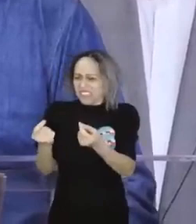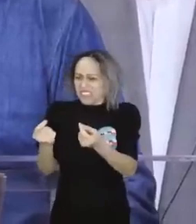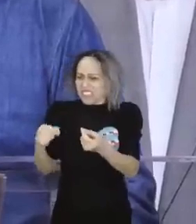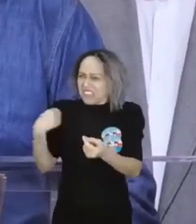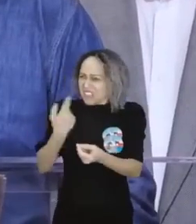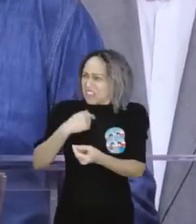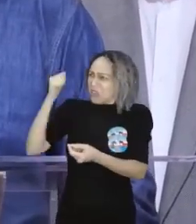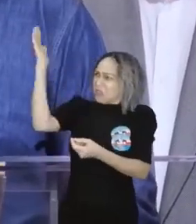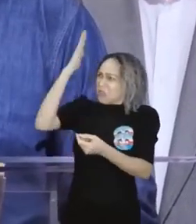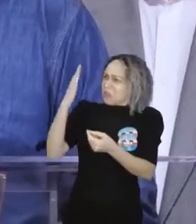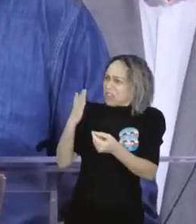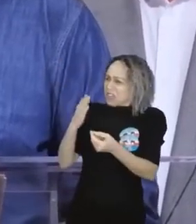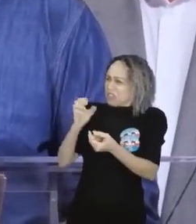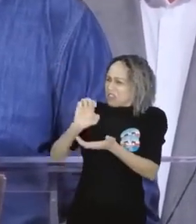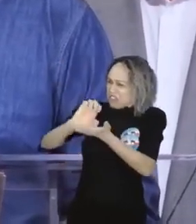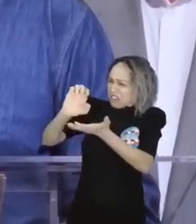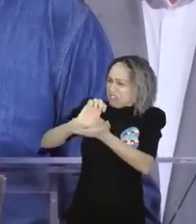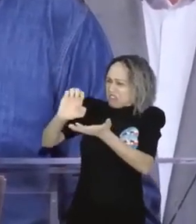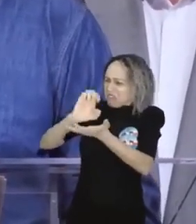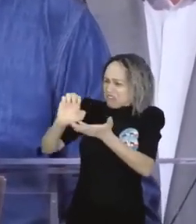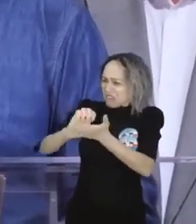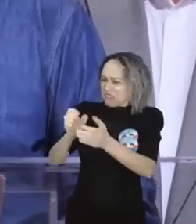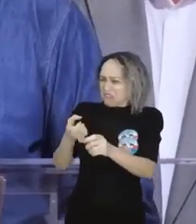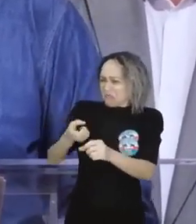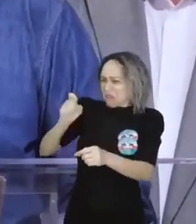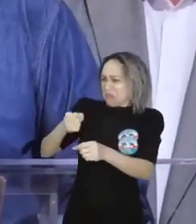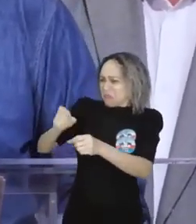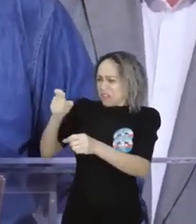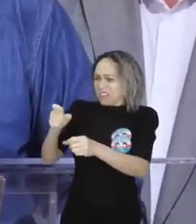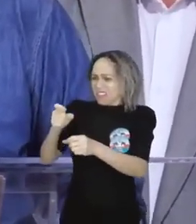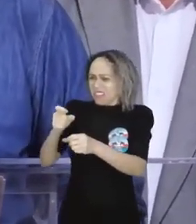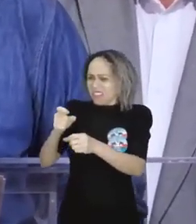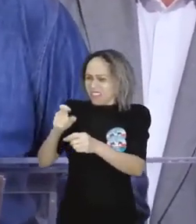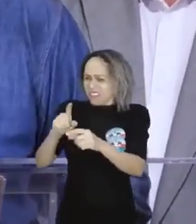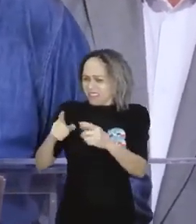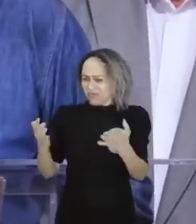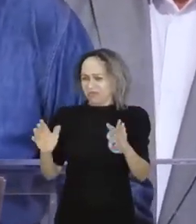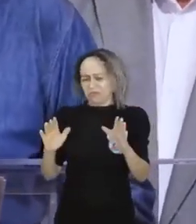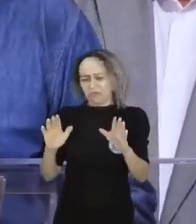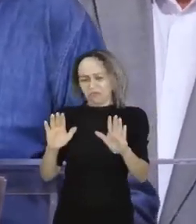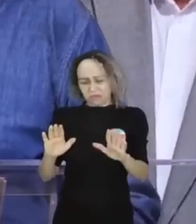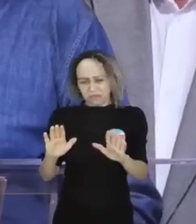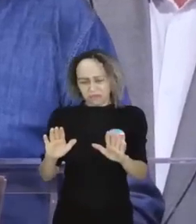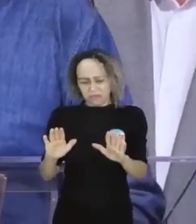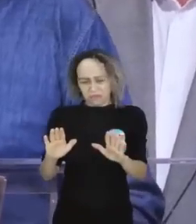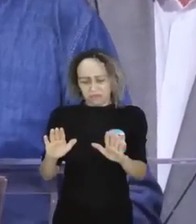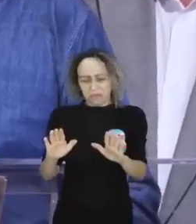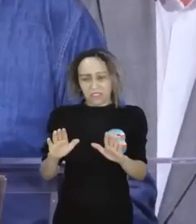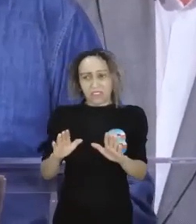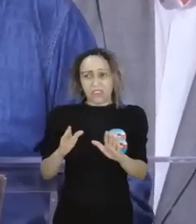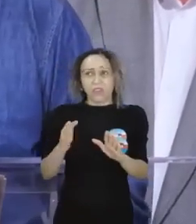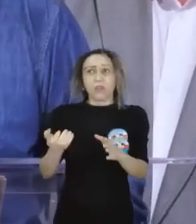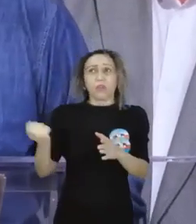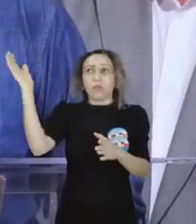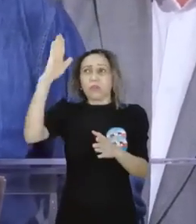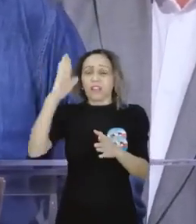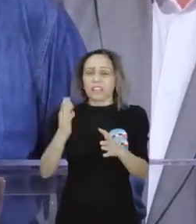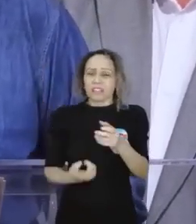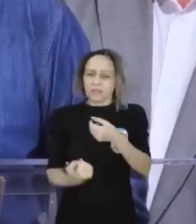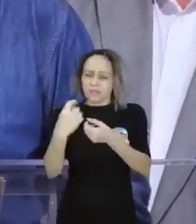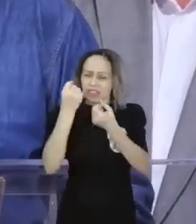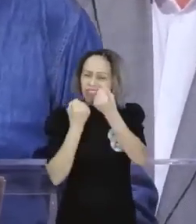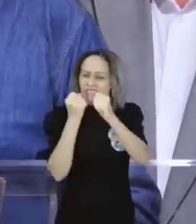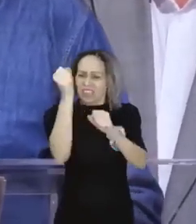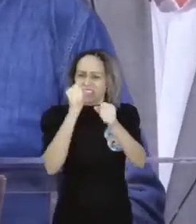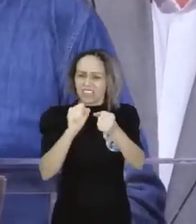de commodities e de matéria-prima. Vamos reindustrializar o Brasil, investir na economia verde